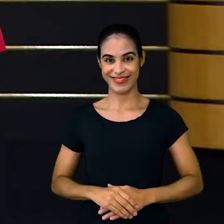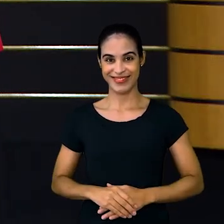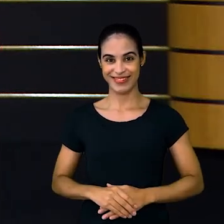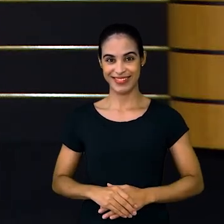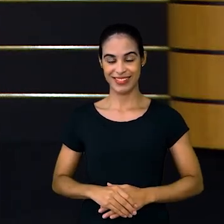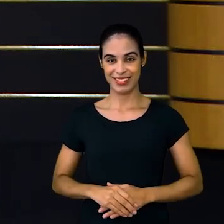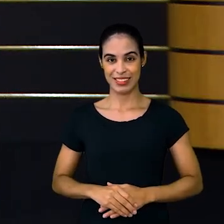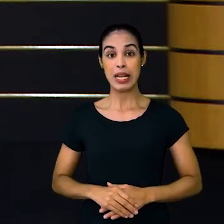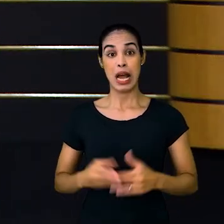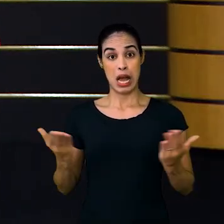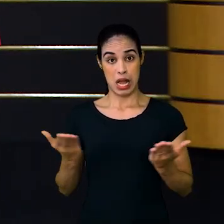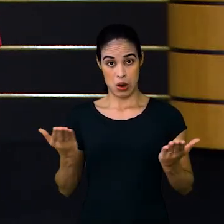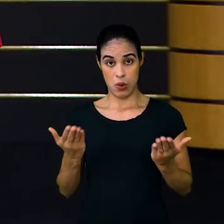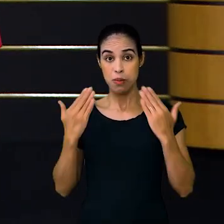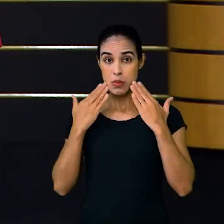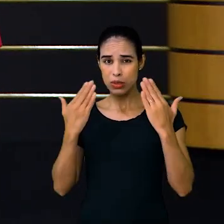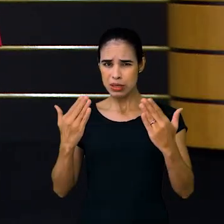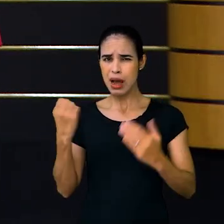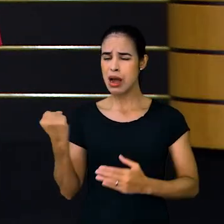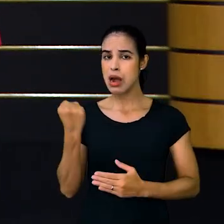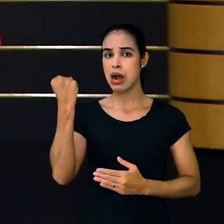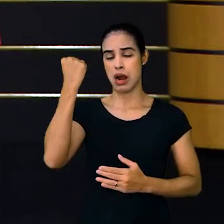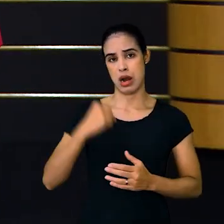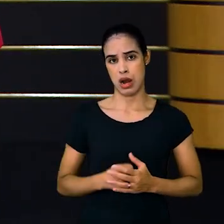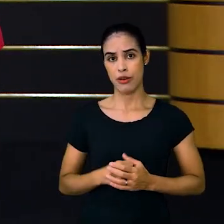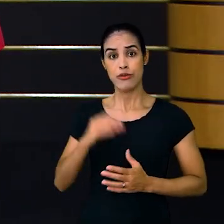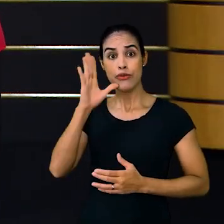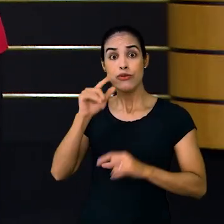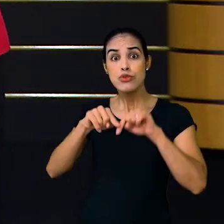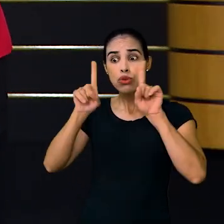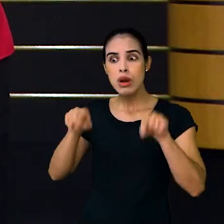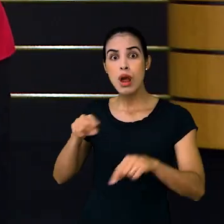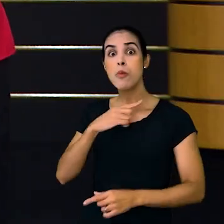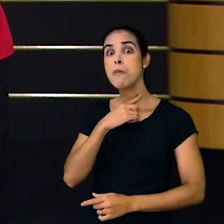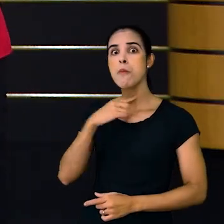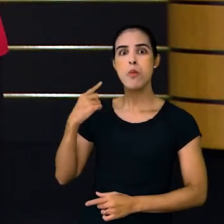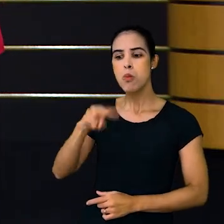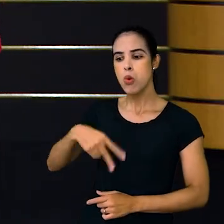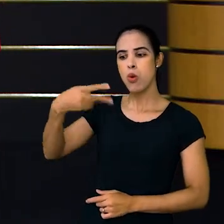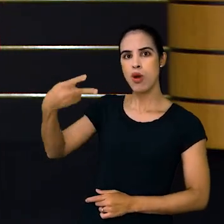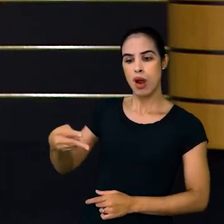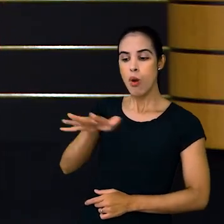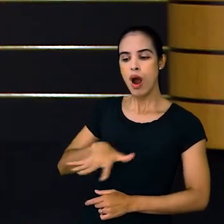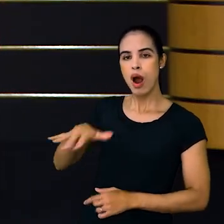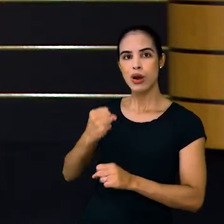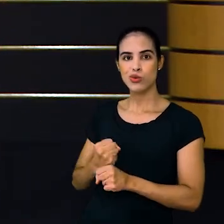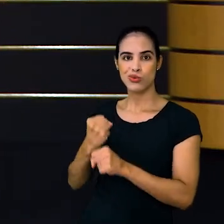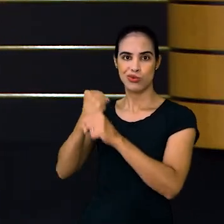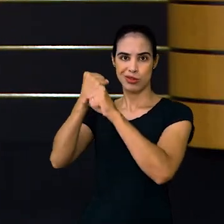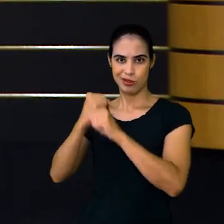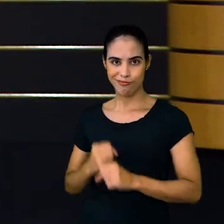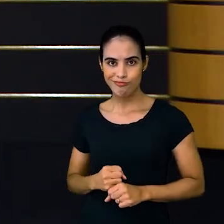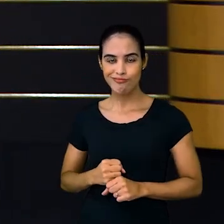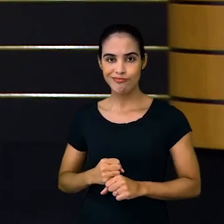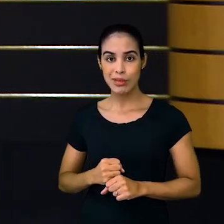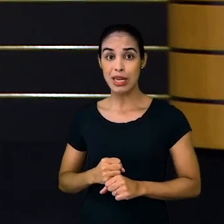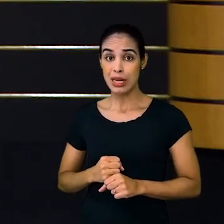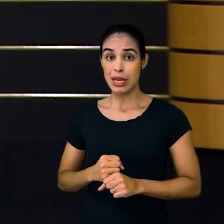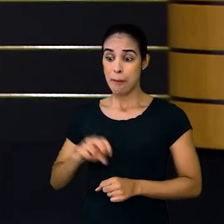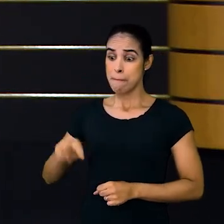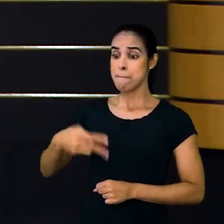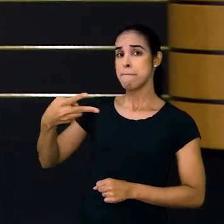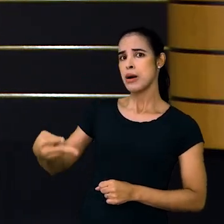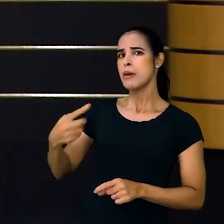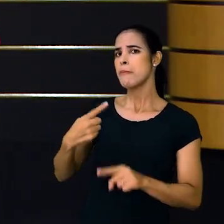Revista TST, Luana, com um caso grave. O encarregado foi morto em um canteiro de obras em Santos, São Paulo. Apesar de o